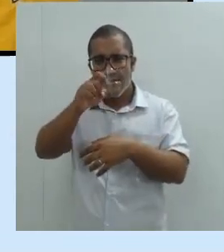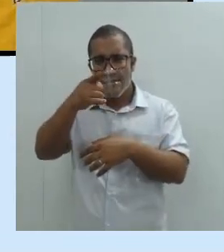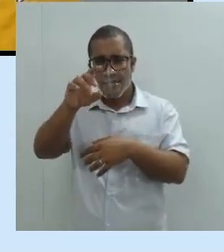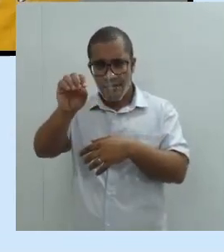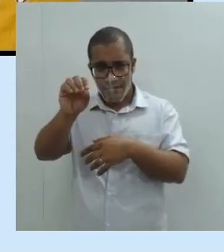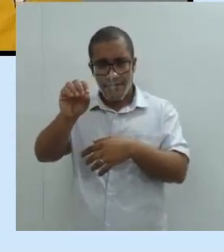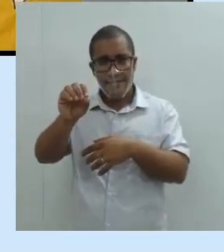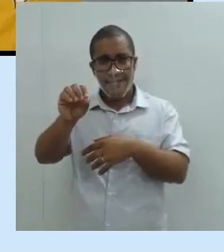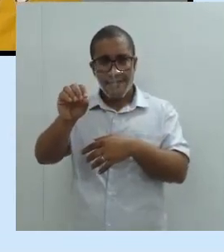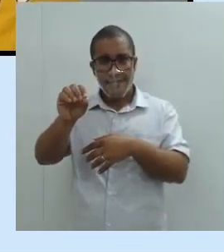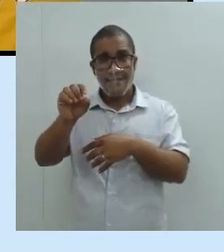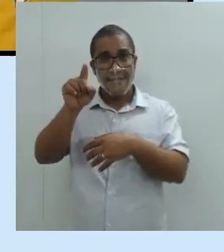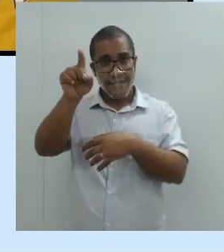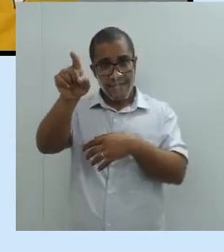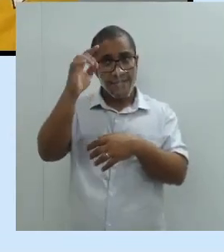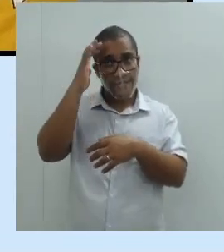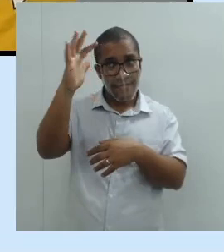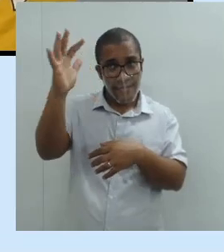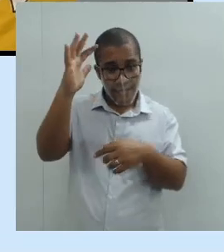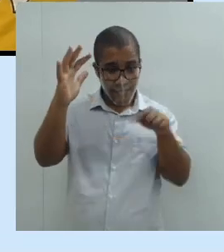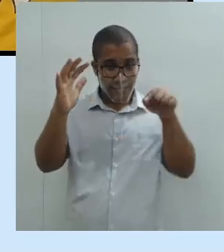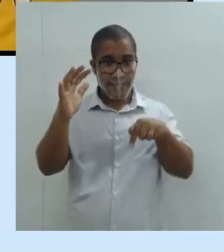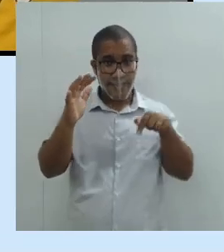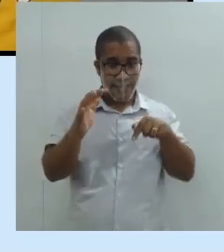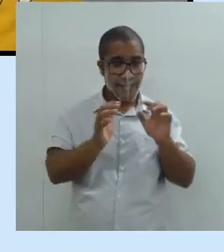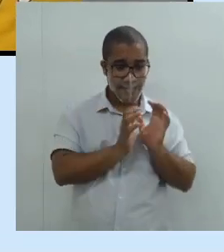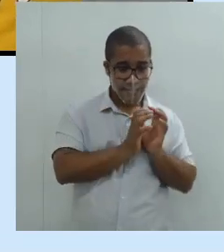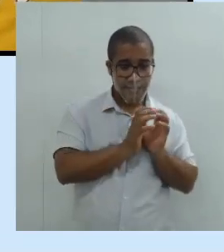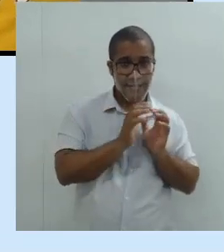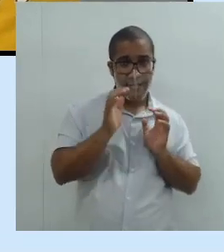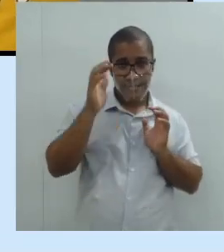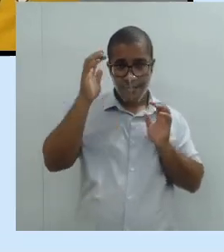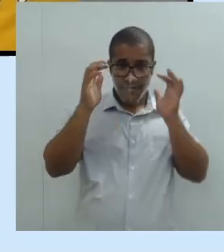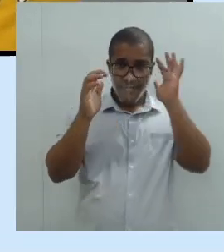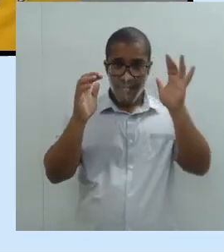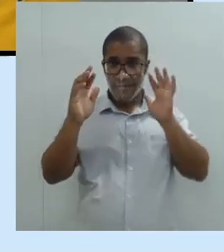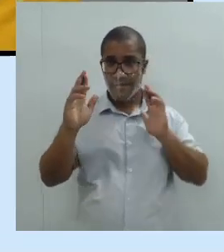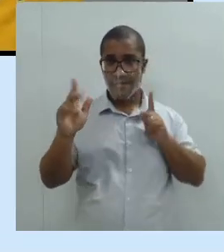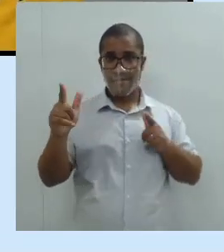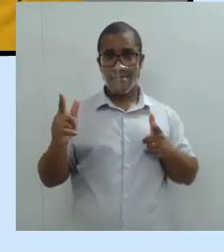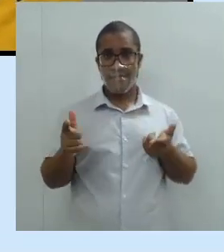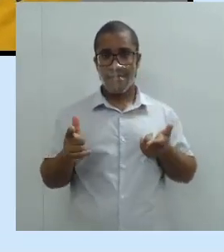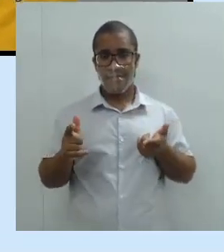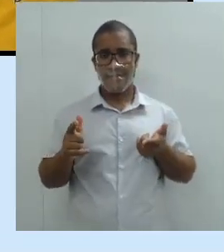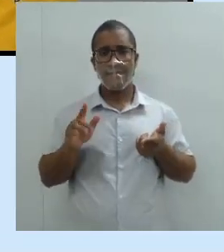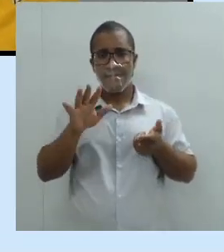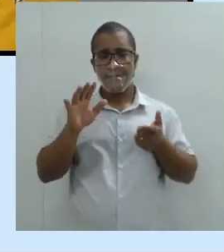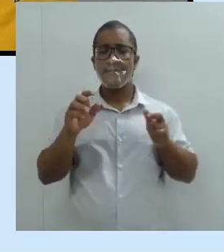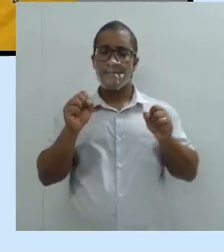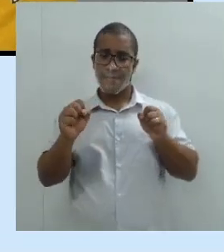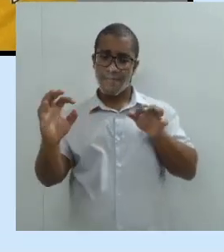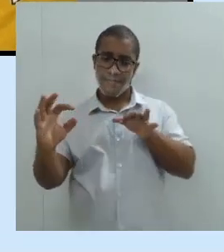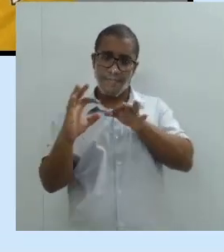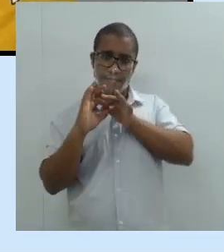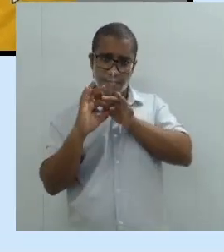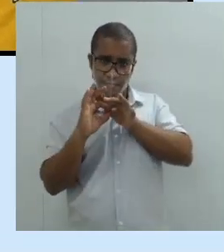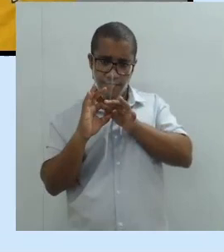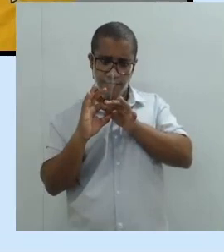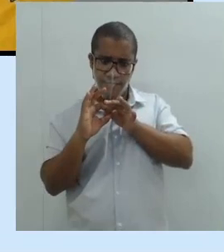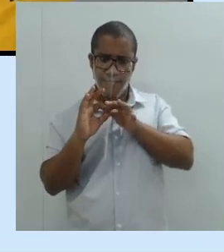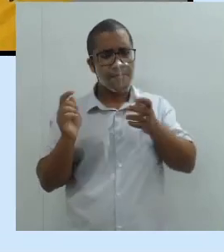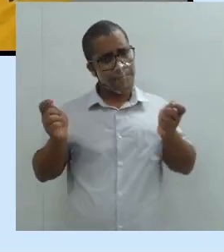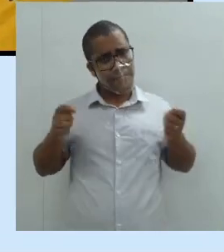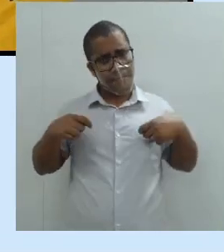são diversos esses fatores que faz com que a cultura seja diferente. Mas ela pode ser unificada. Pode, professor?